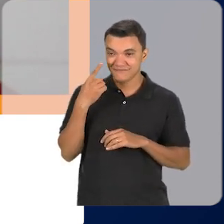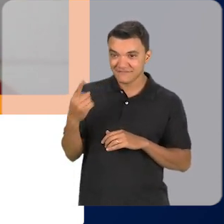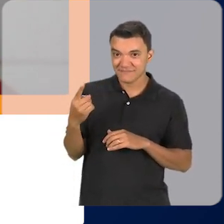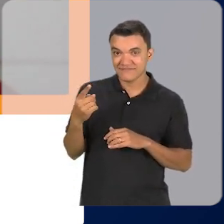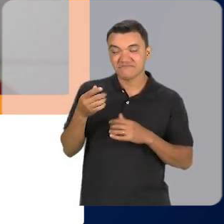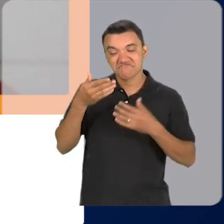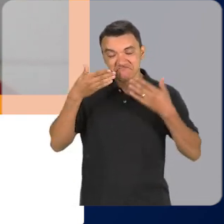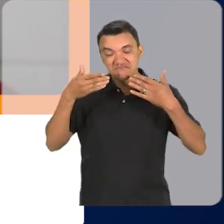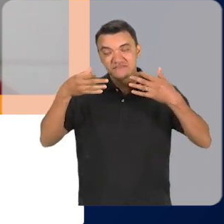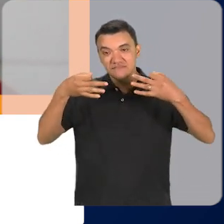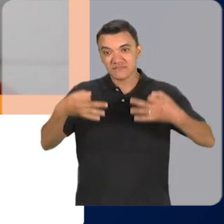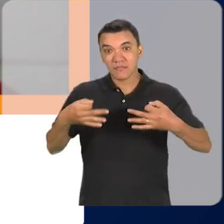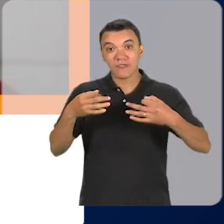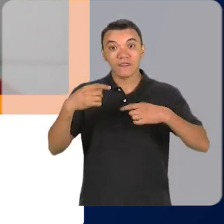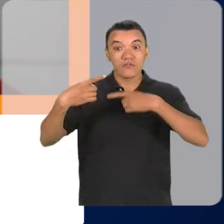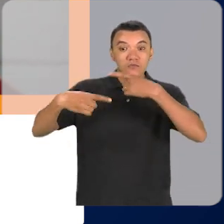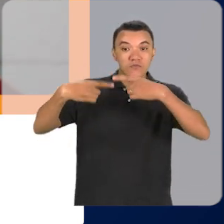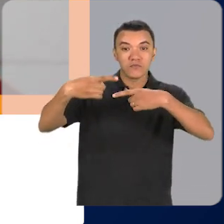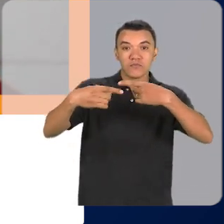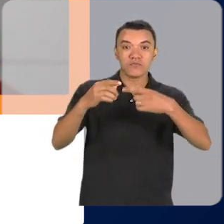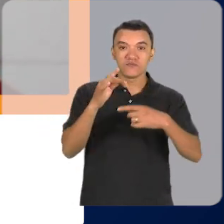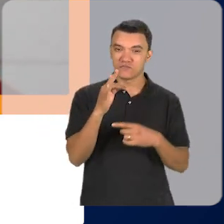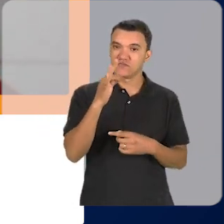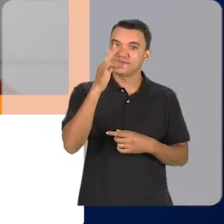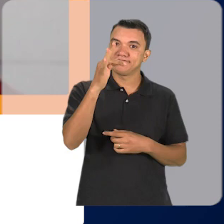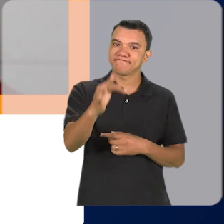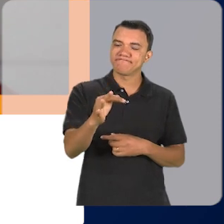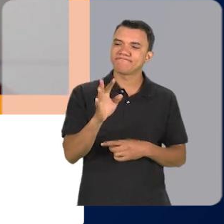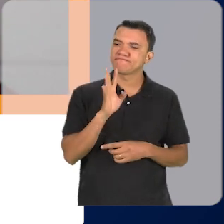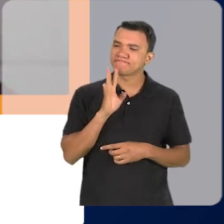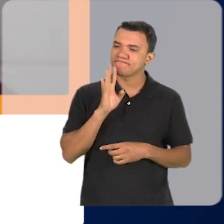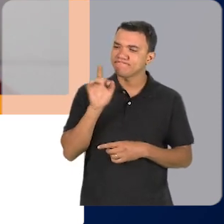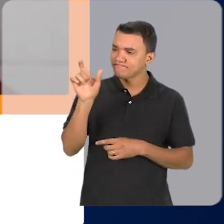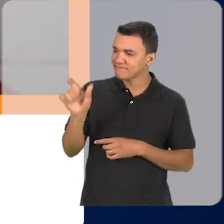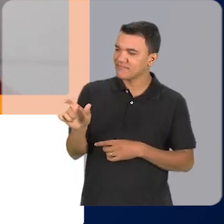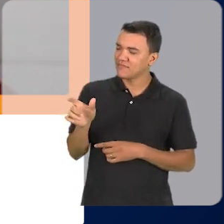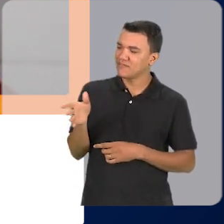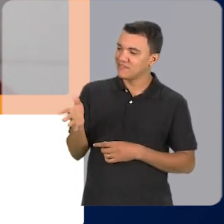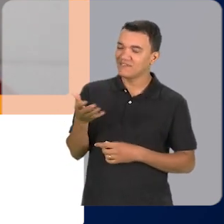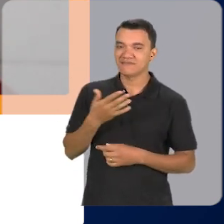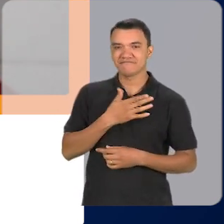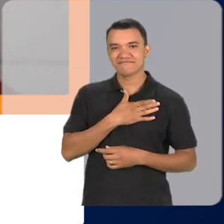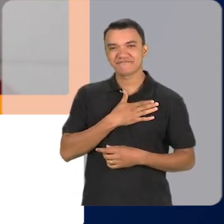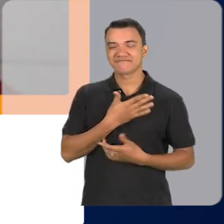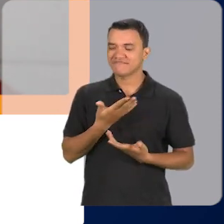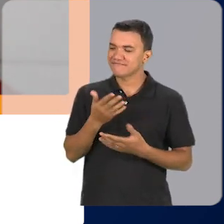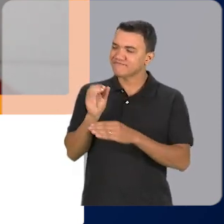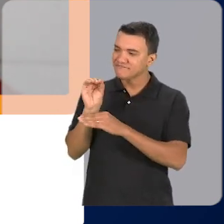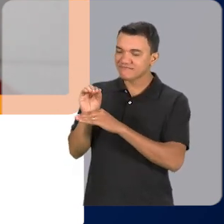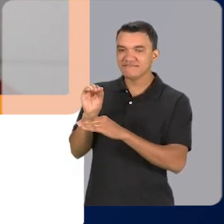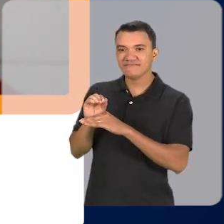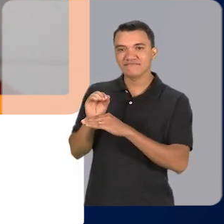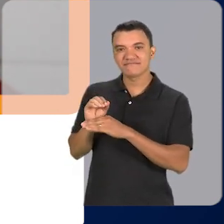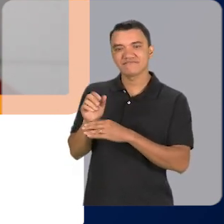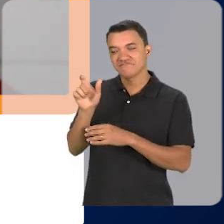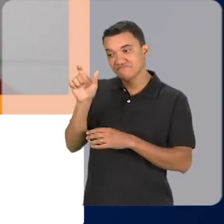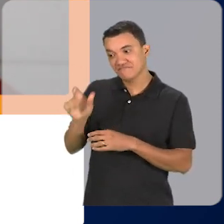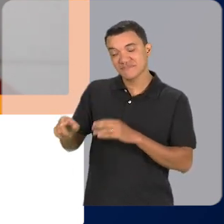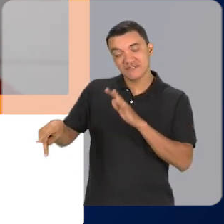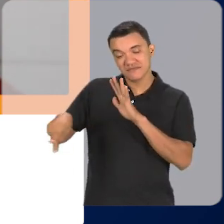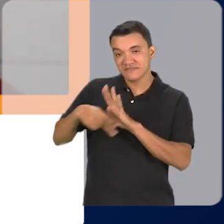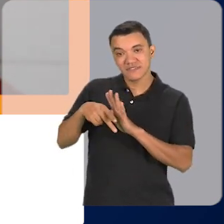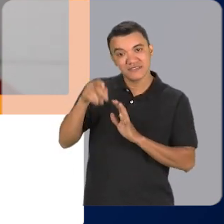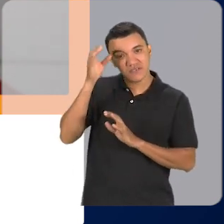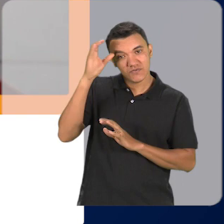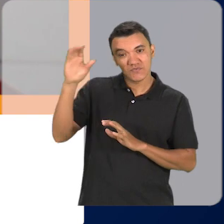gerações conheçam, amem, preservem, se for o caso, mais um elemento da nossa